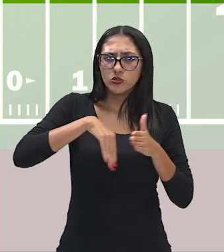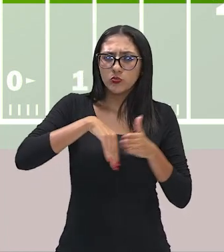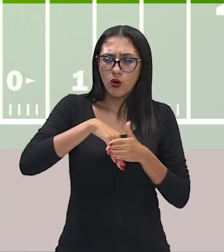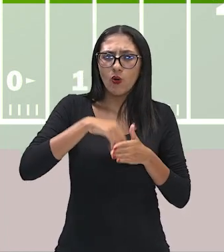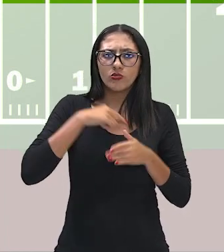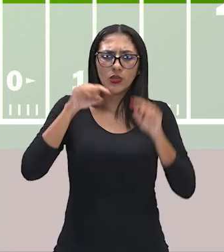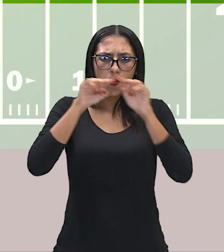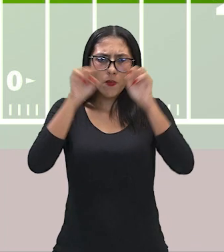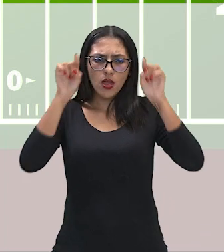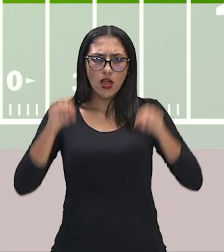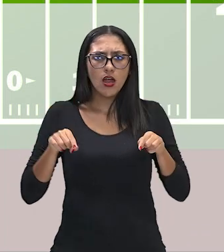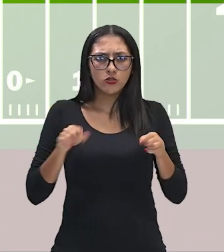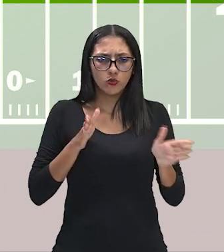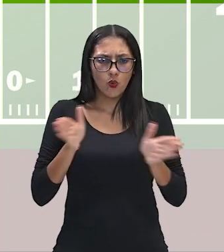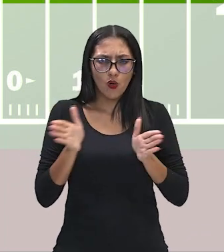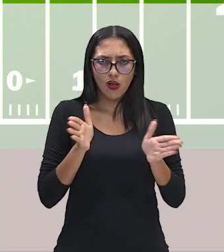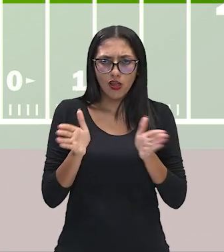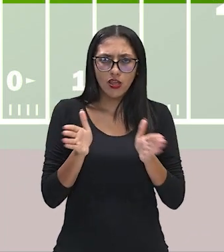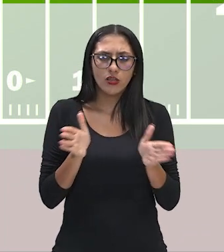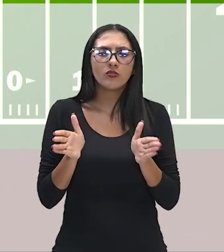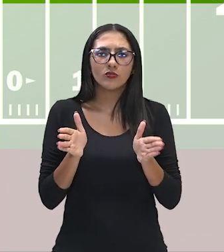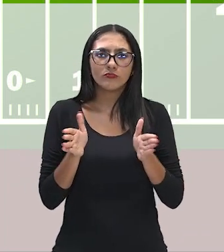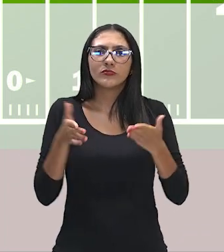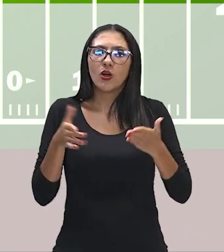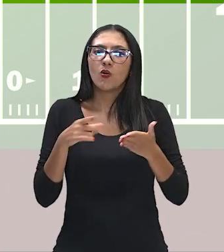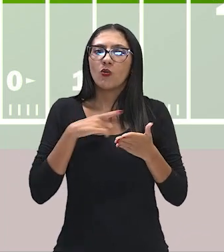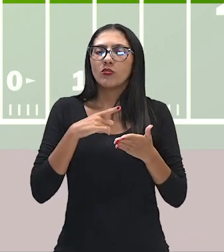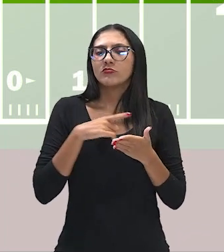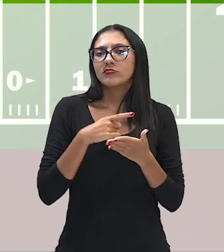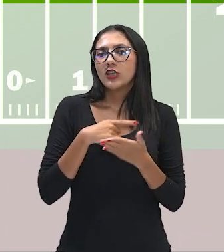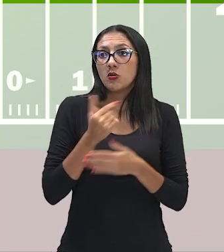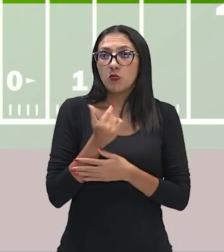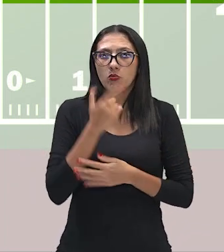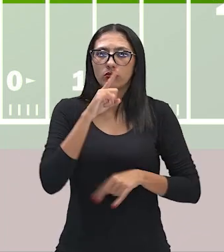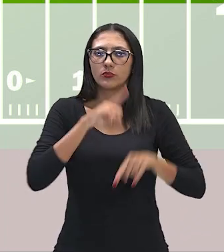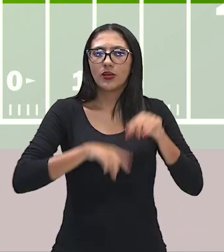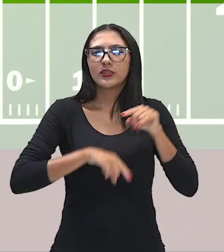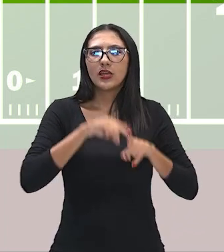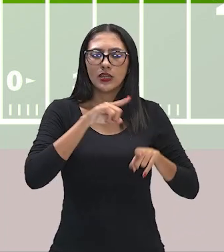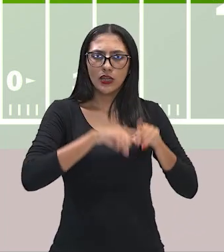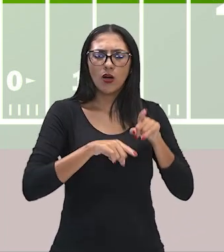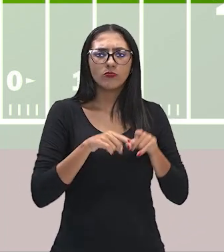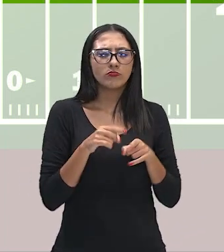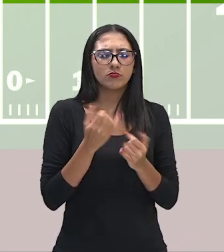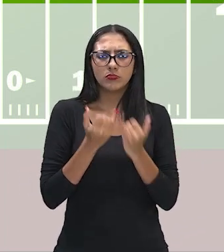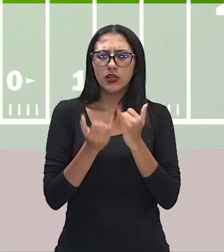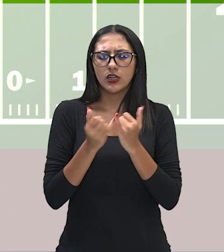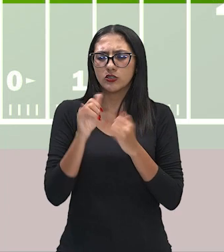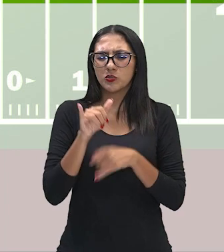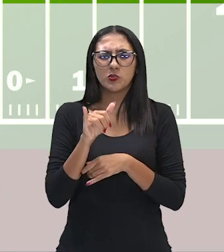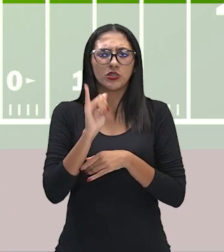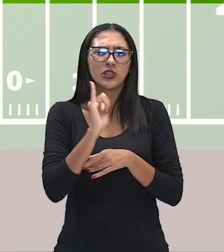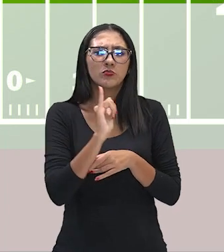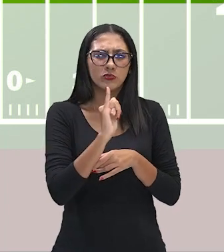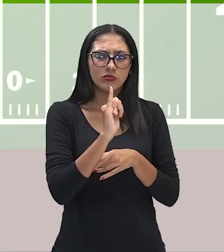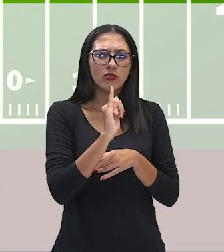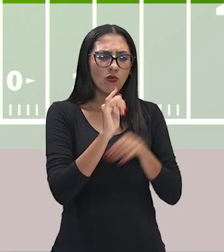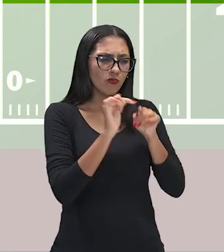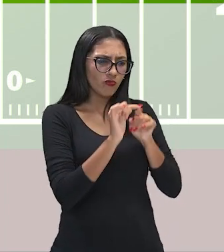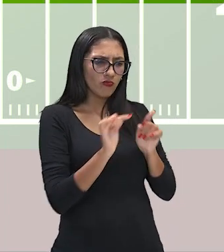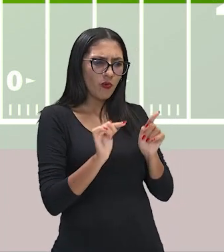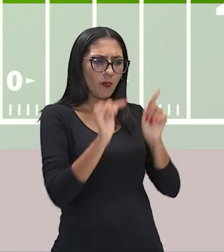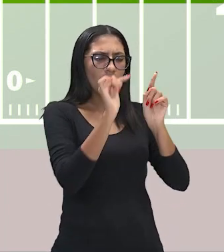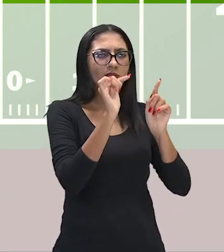ficam travessão ali no formato de Y, que também vai permitir fazer pontuações,